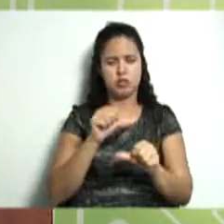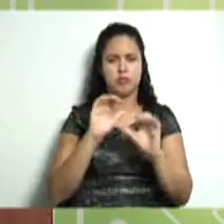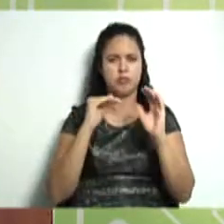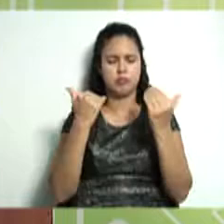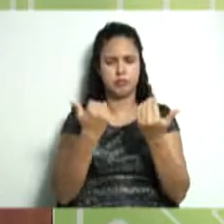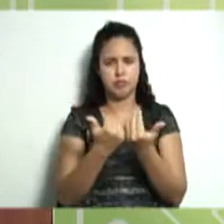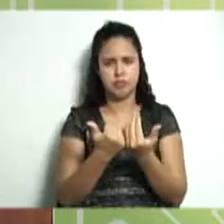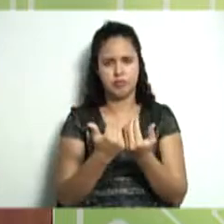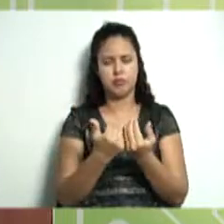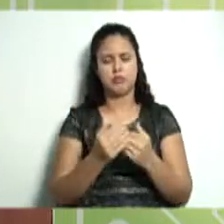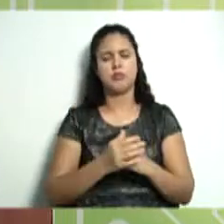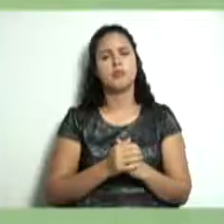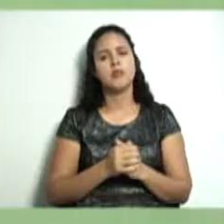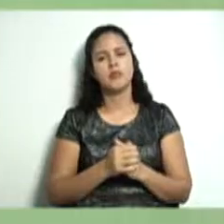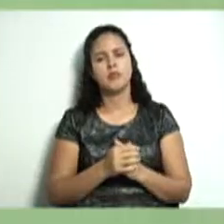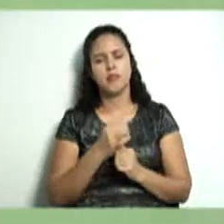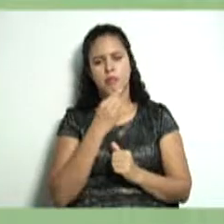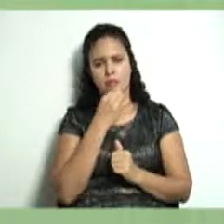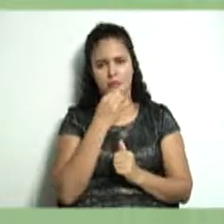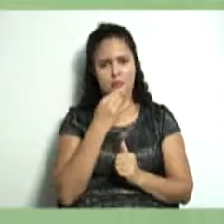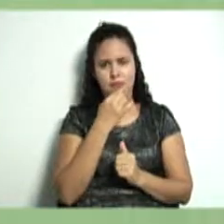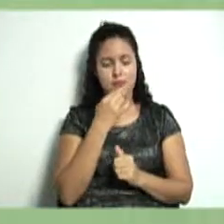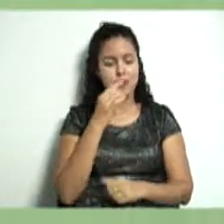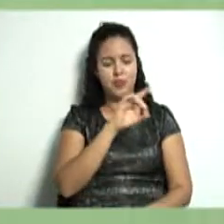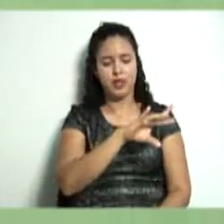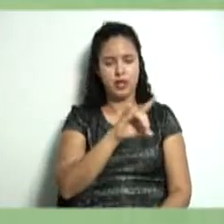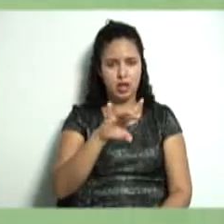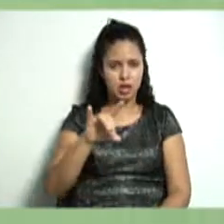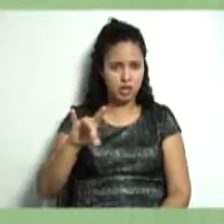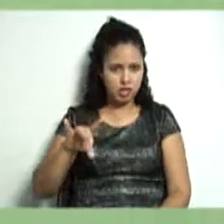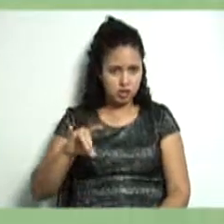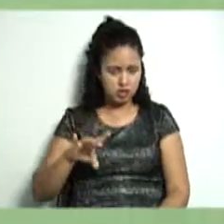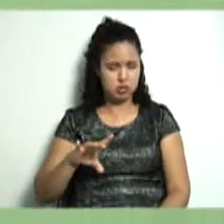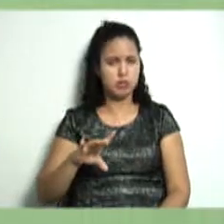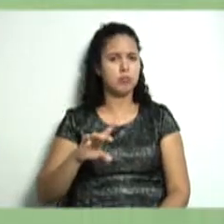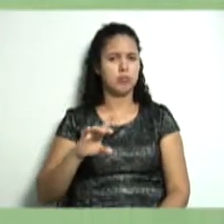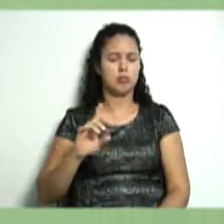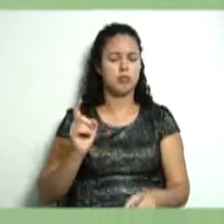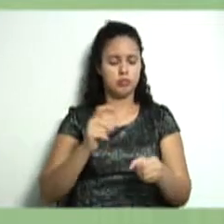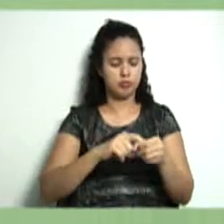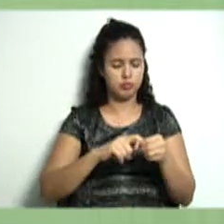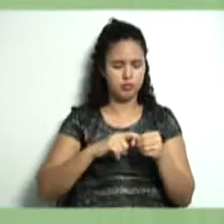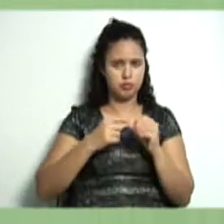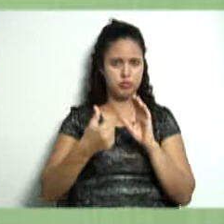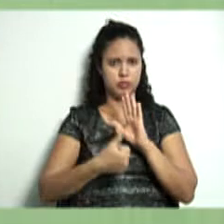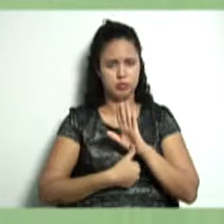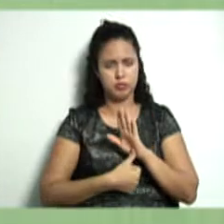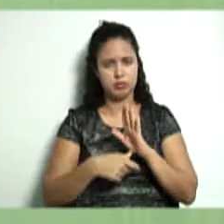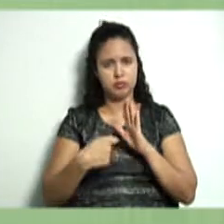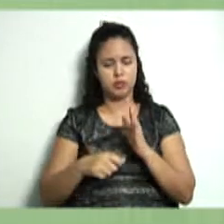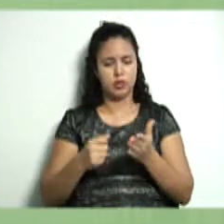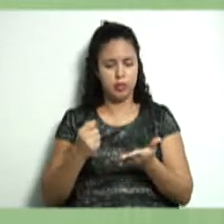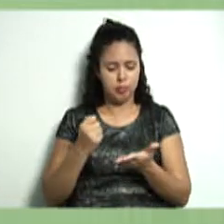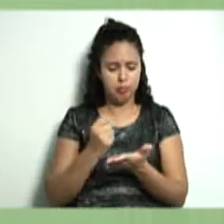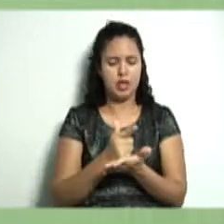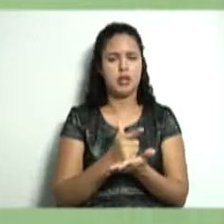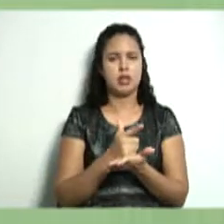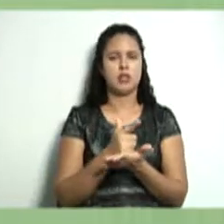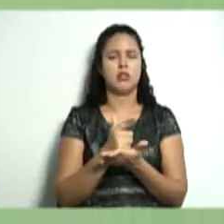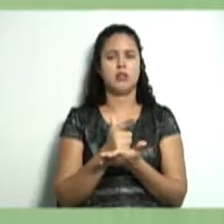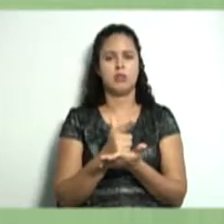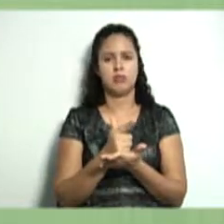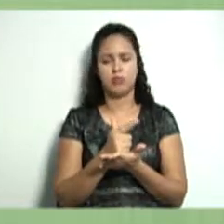obrigação, cada associado deve saldar. O que é saldar? Pagar a sua parte caso